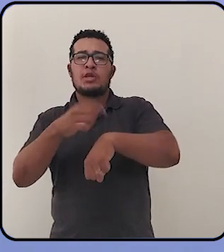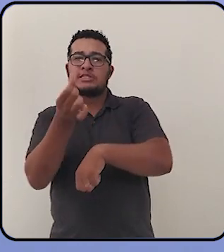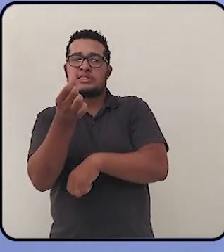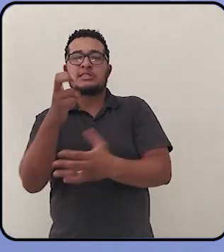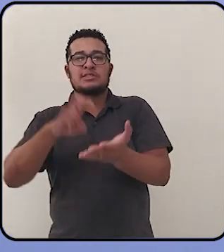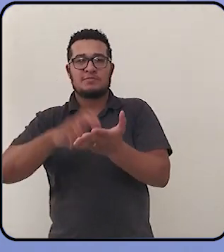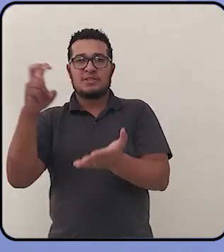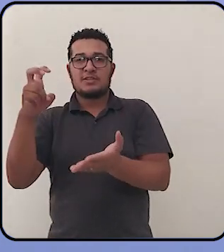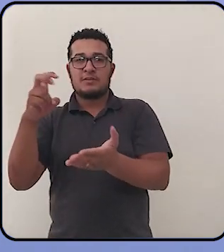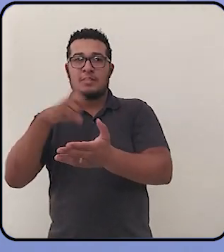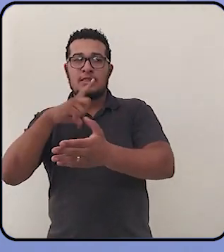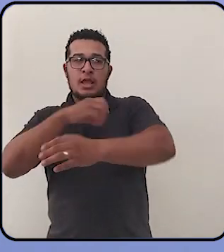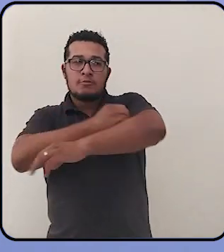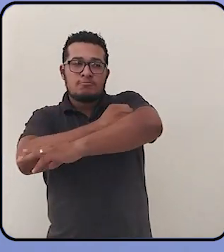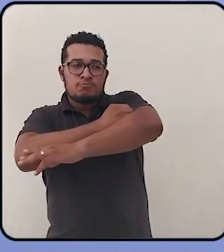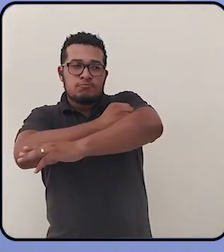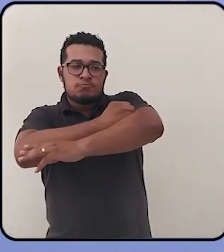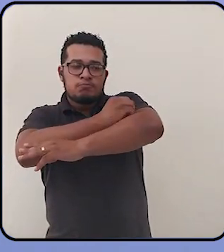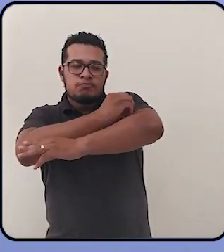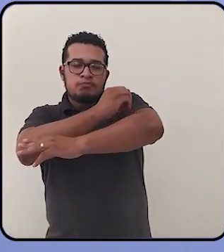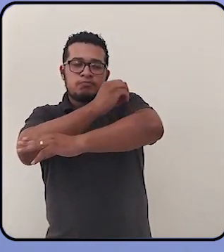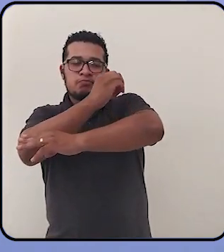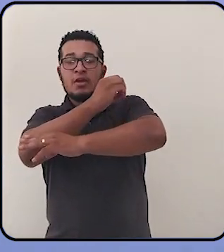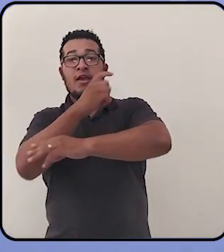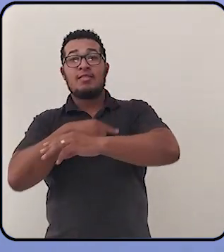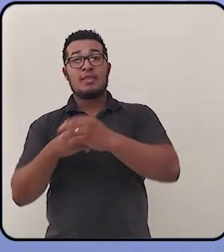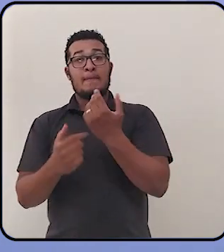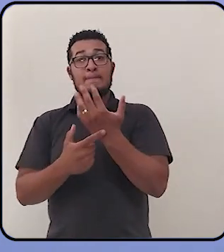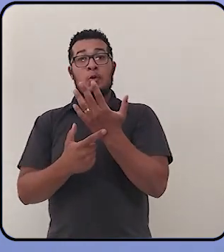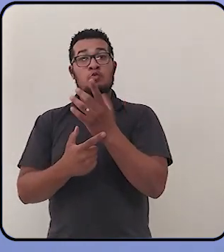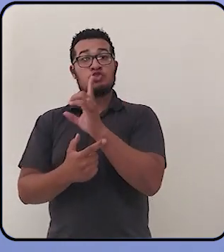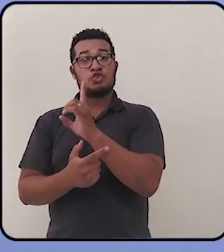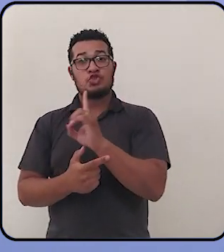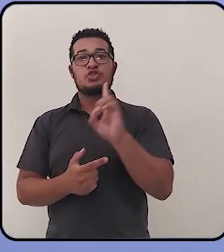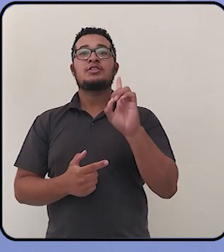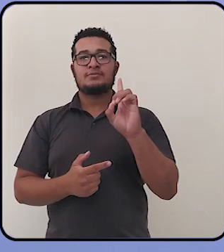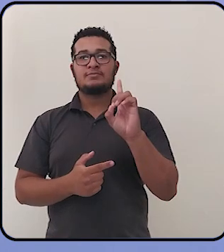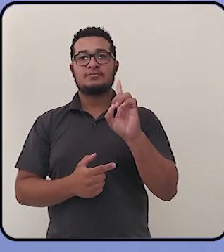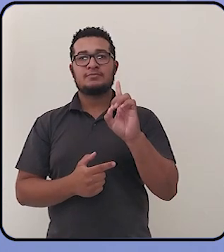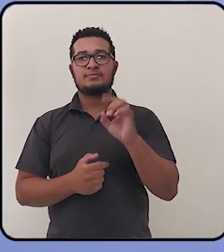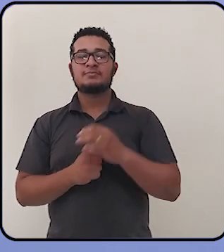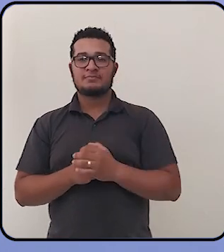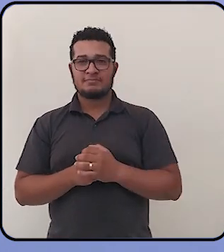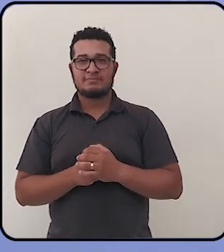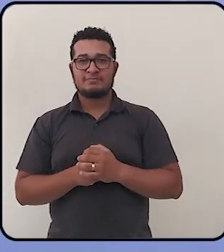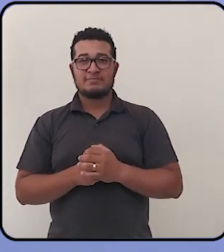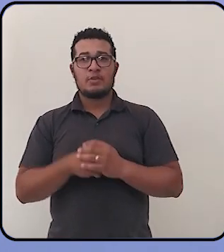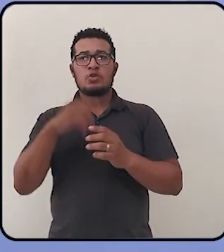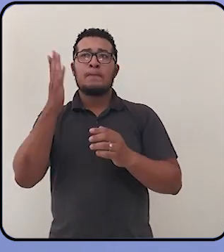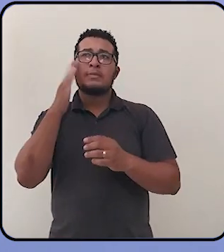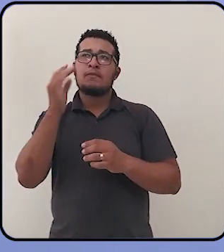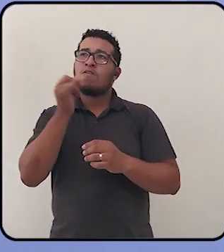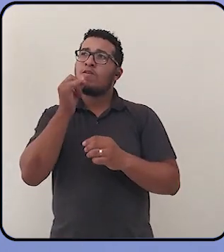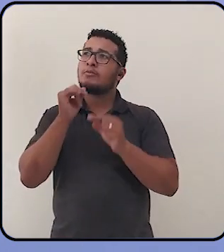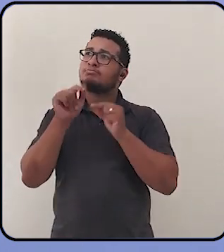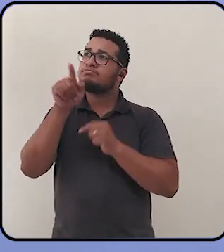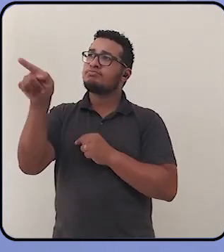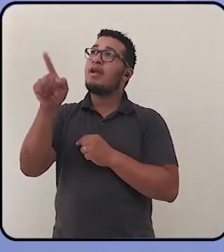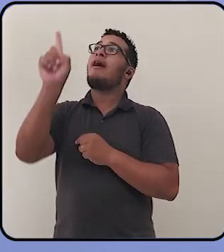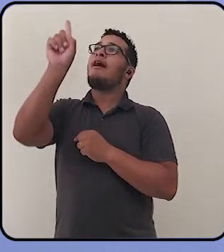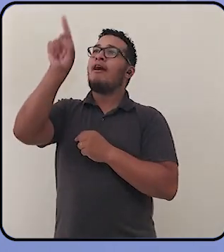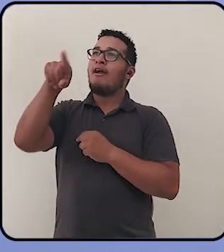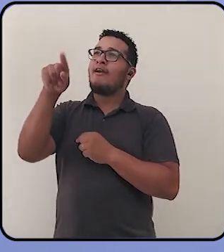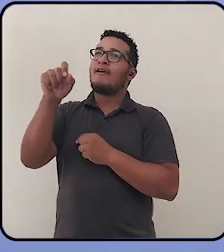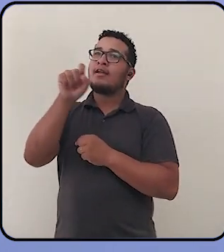manhã, você vai apontar o seu braço direito em relação ao nascer do Sol.